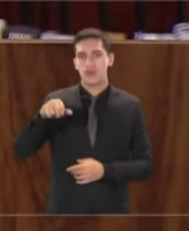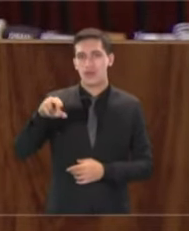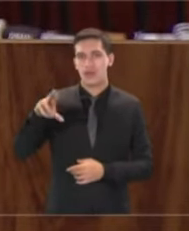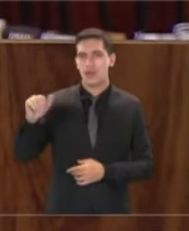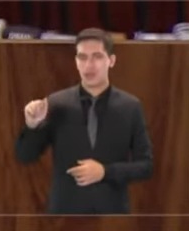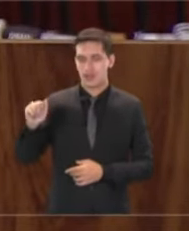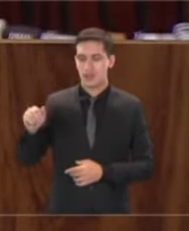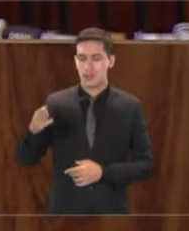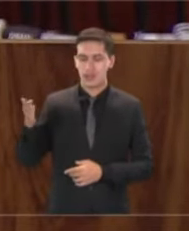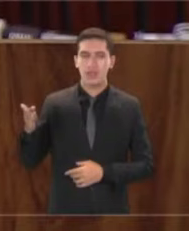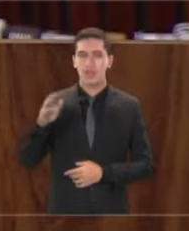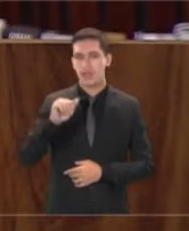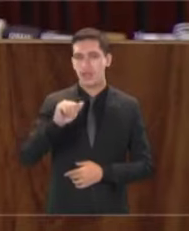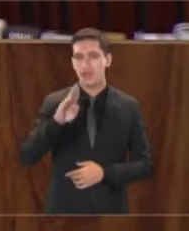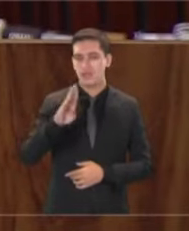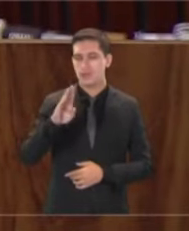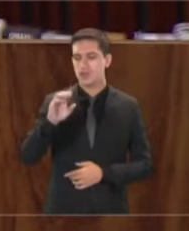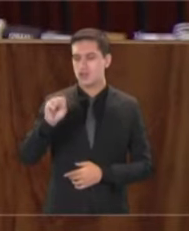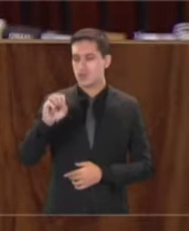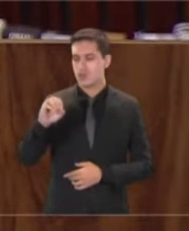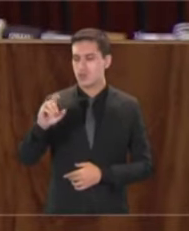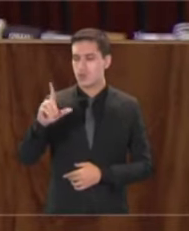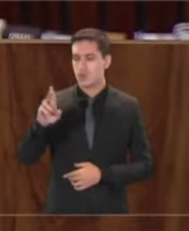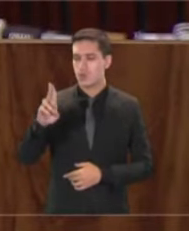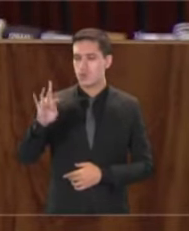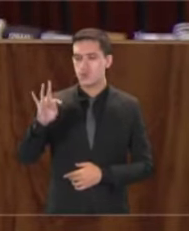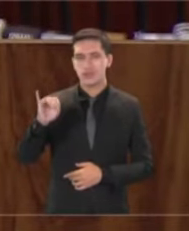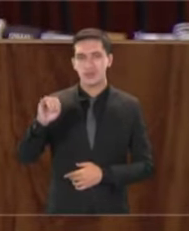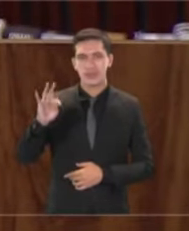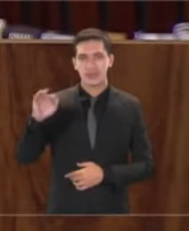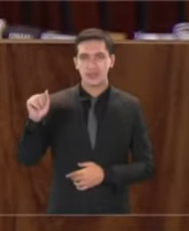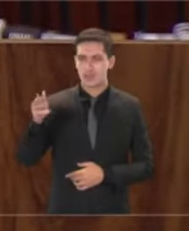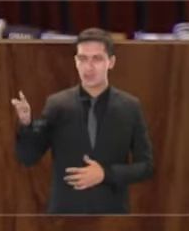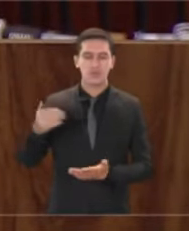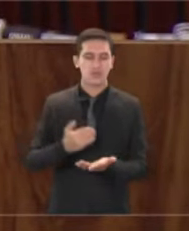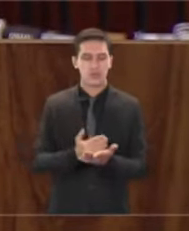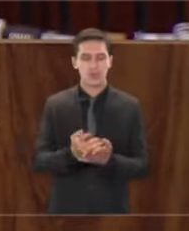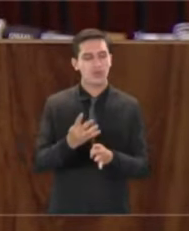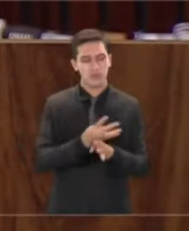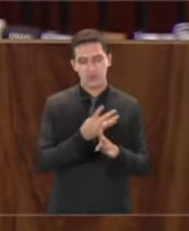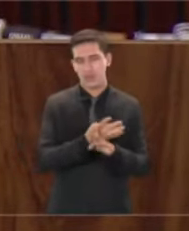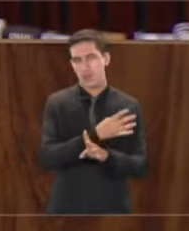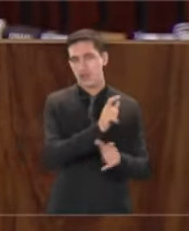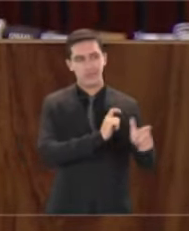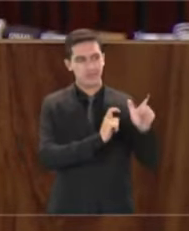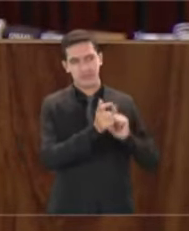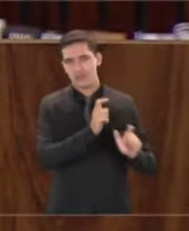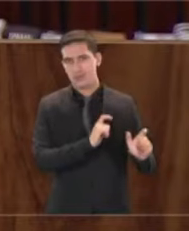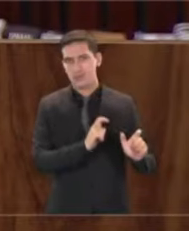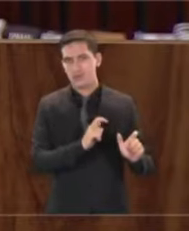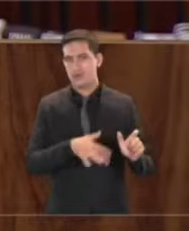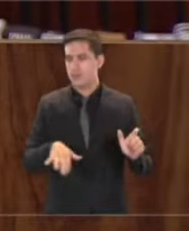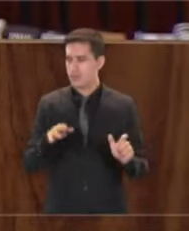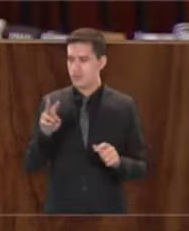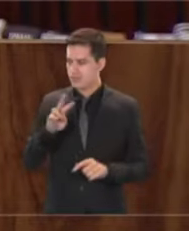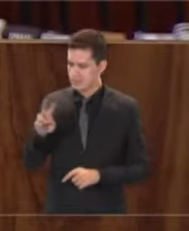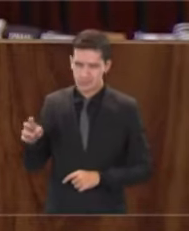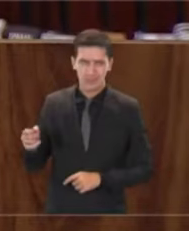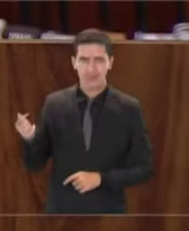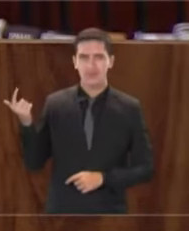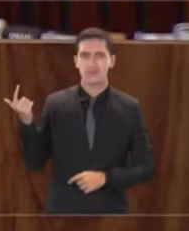absolutistas passaram a tolerar críticas e foram então tidos como déspotas esclarecidos, e